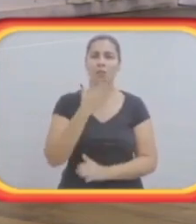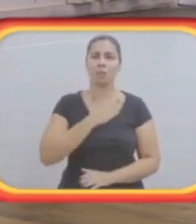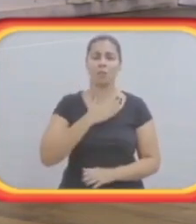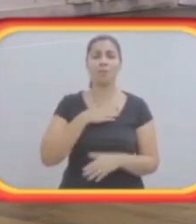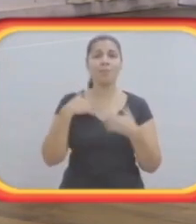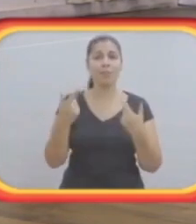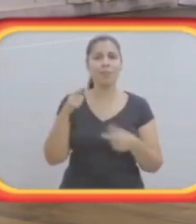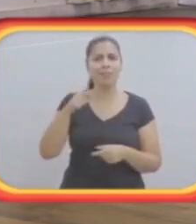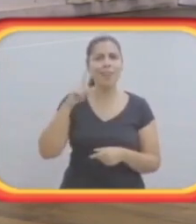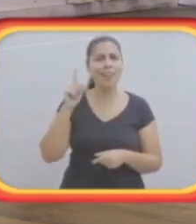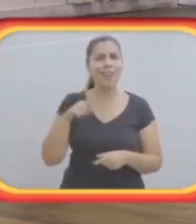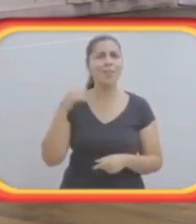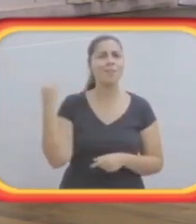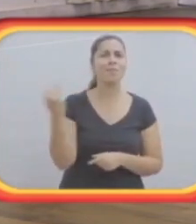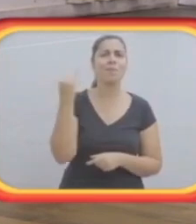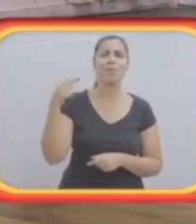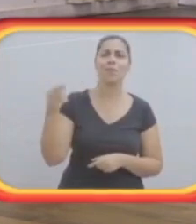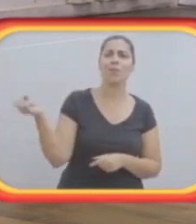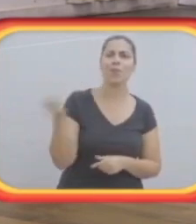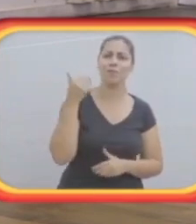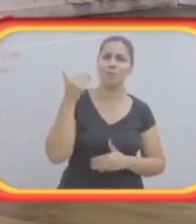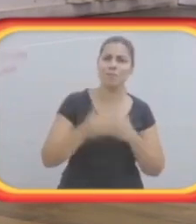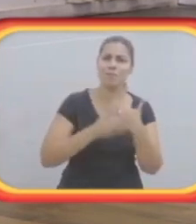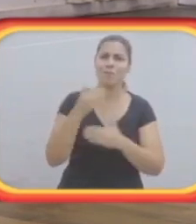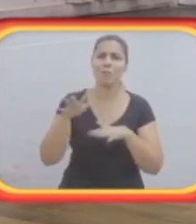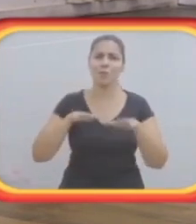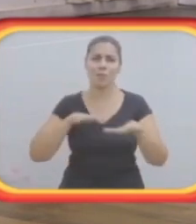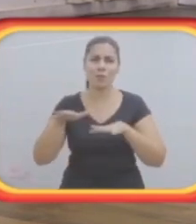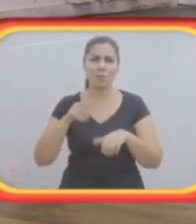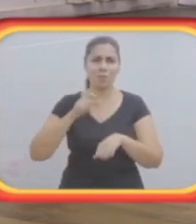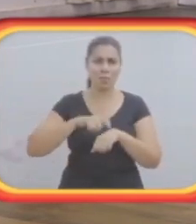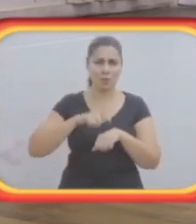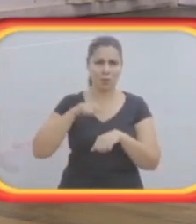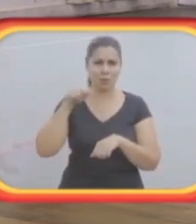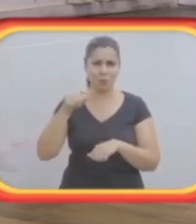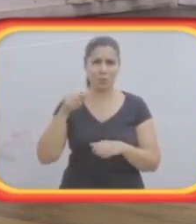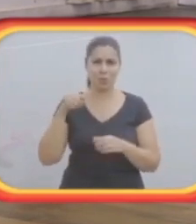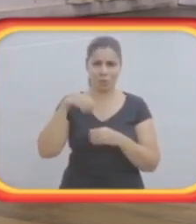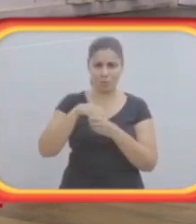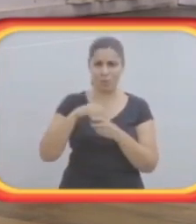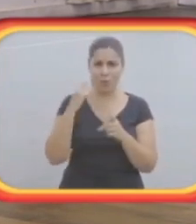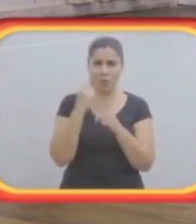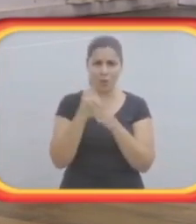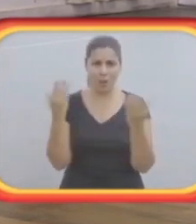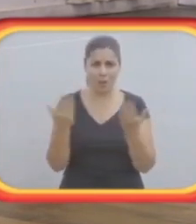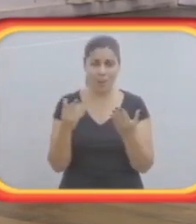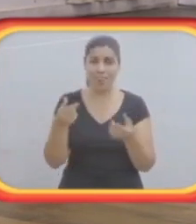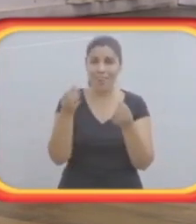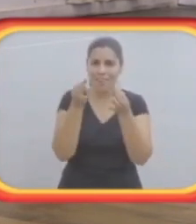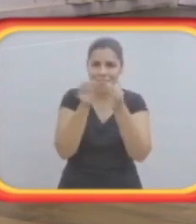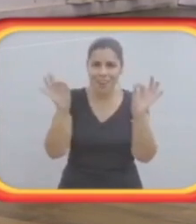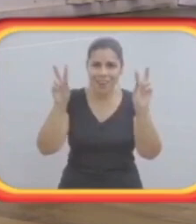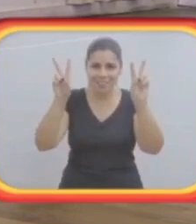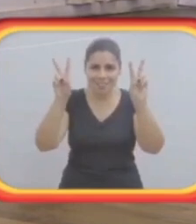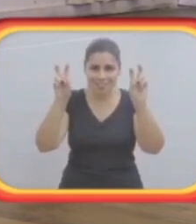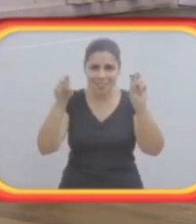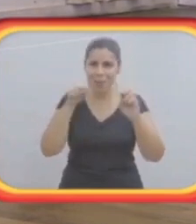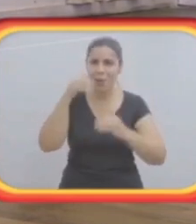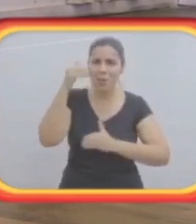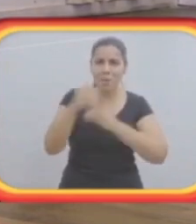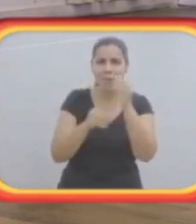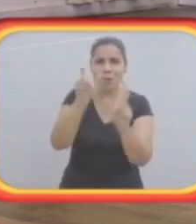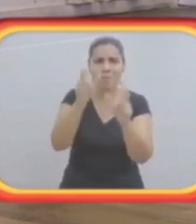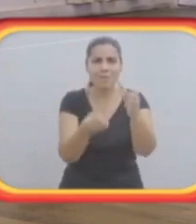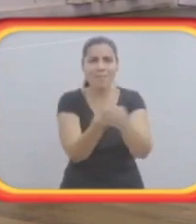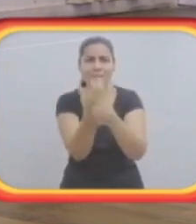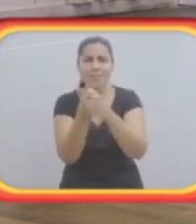outro olhar, me vendo de fora através dos corpos dos bailarinos, com frases que foram minhas, criadas